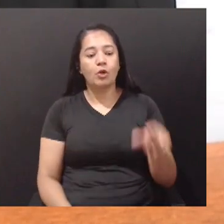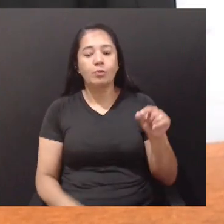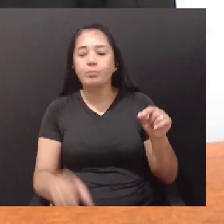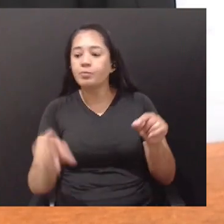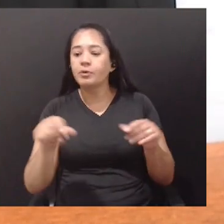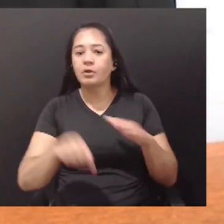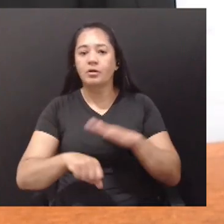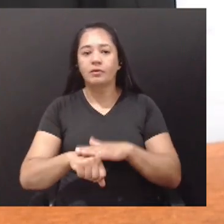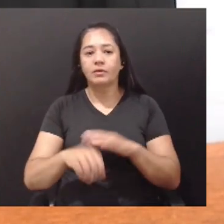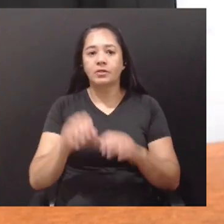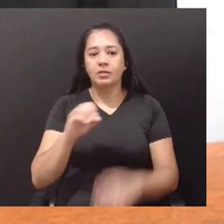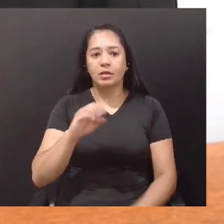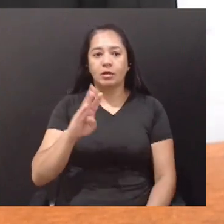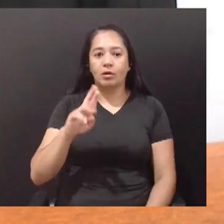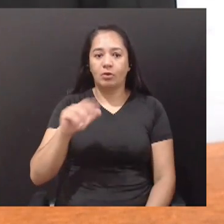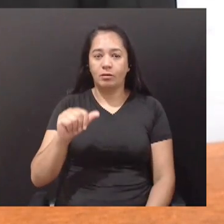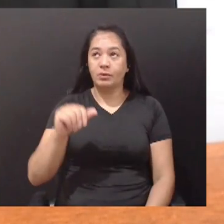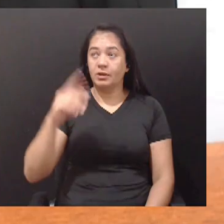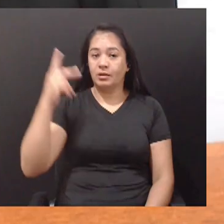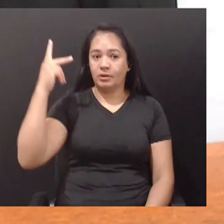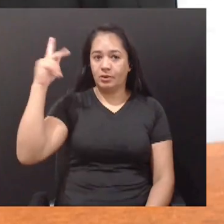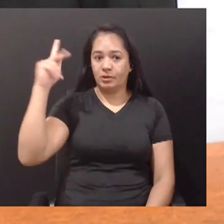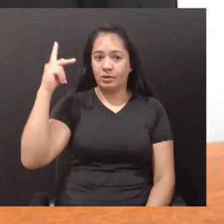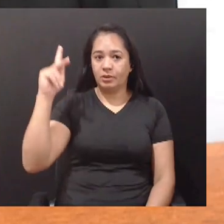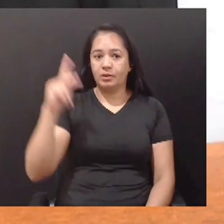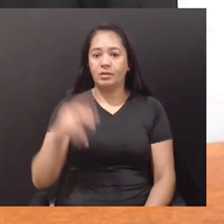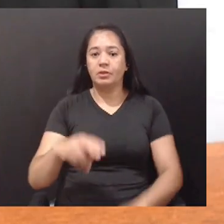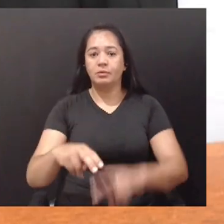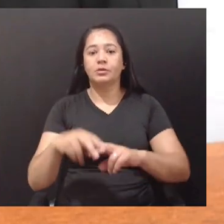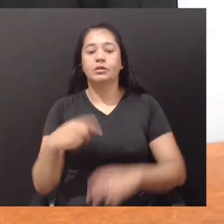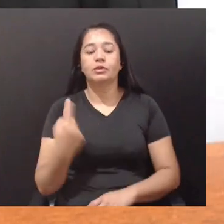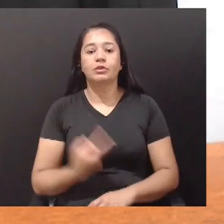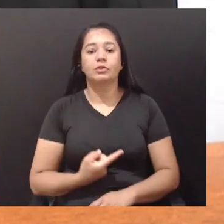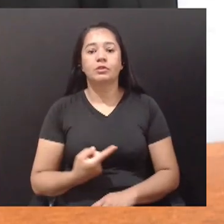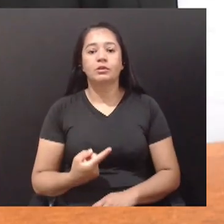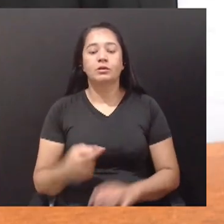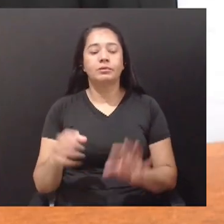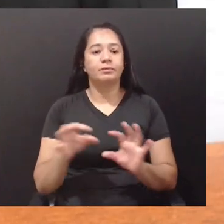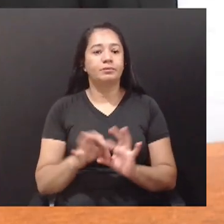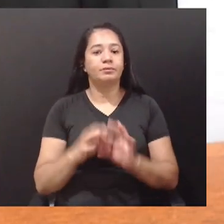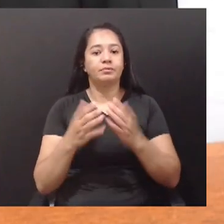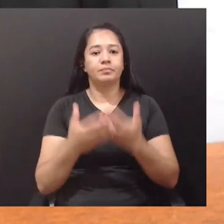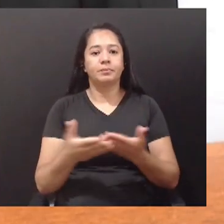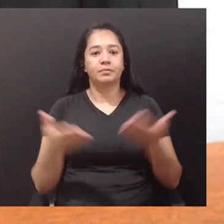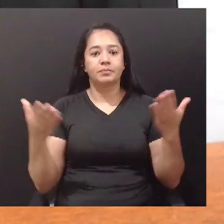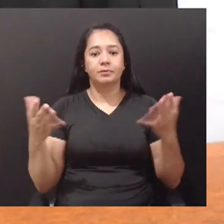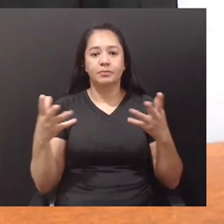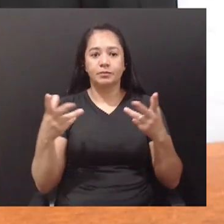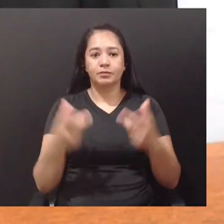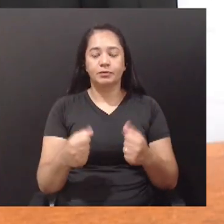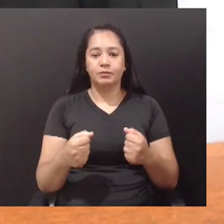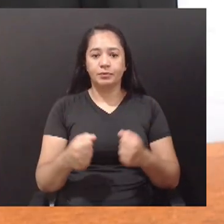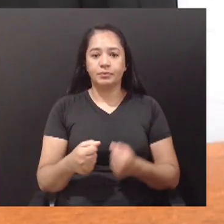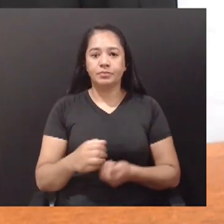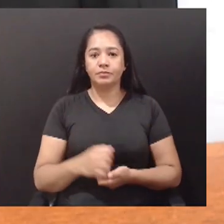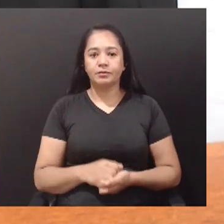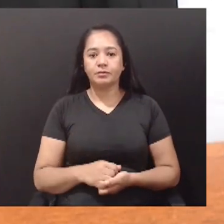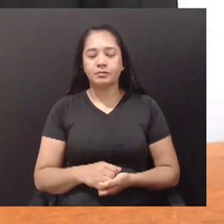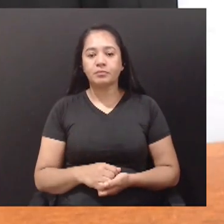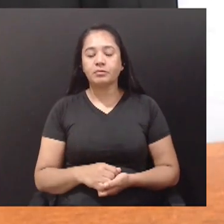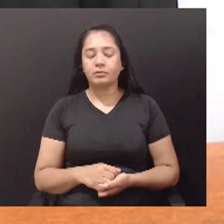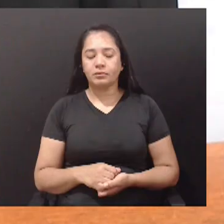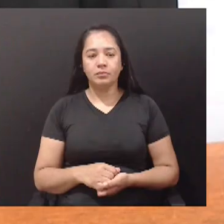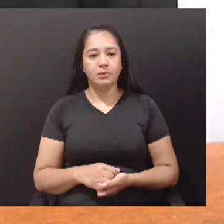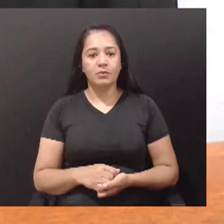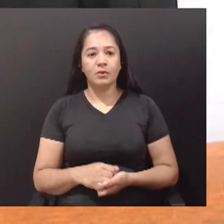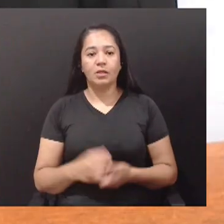a obra dele. Por isso, mais uma vez, nós nos colocamos à disposição de de todos os senhores e senhoras, para que esse